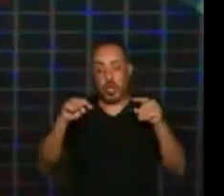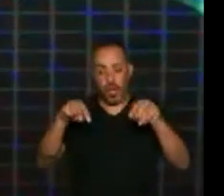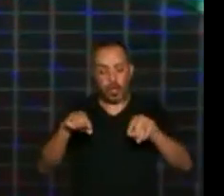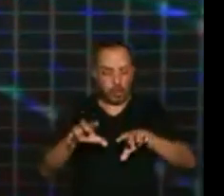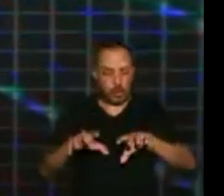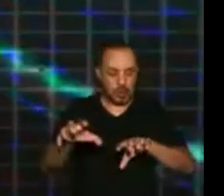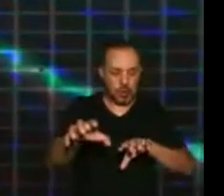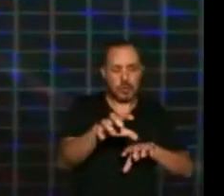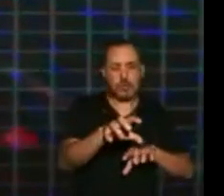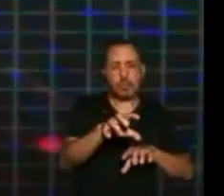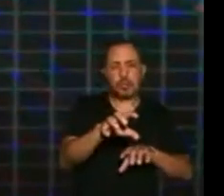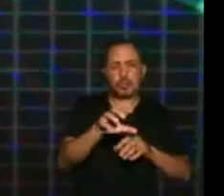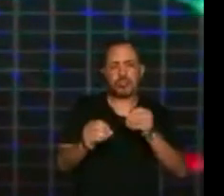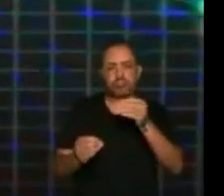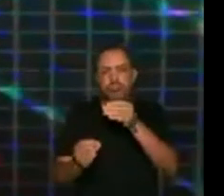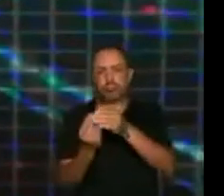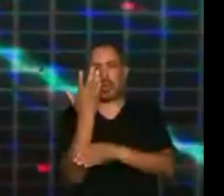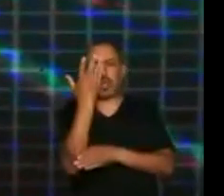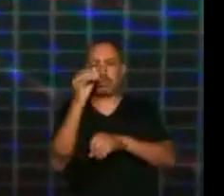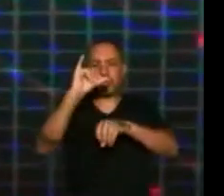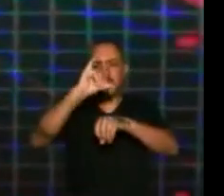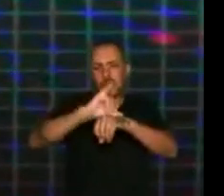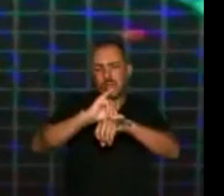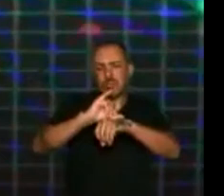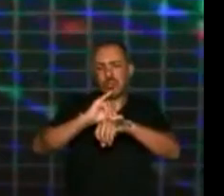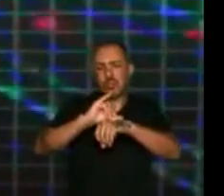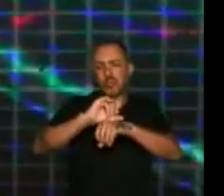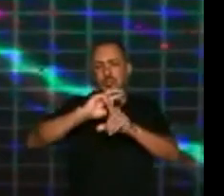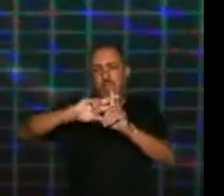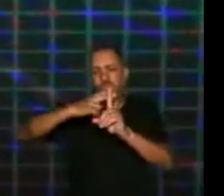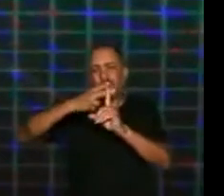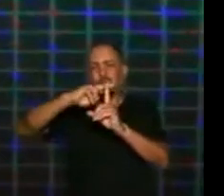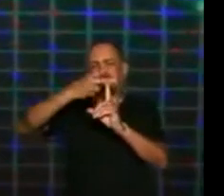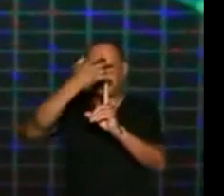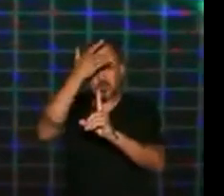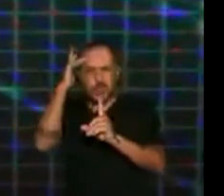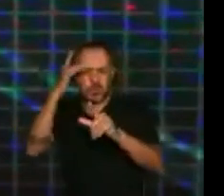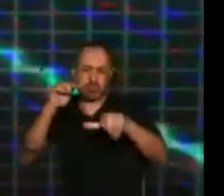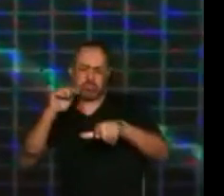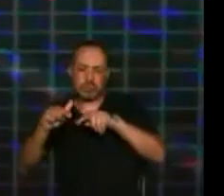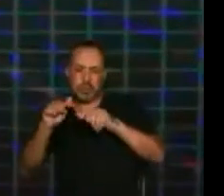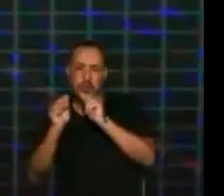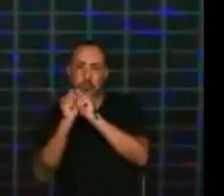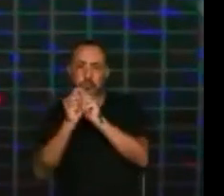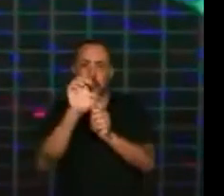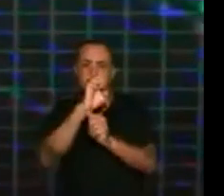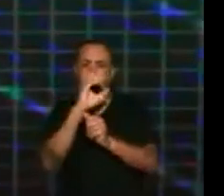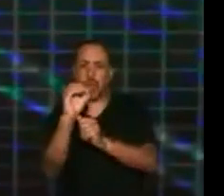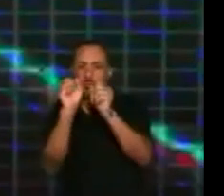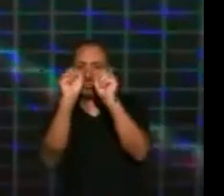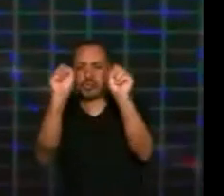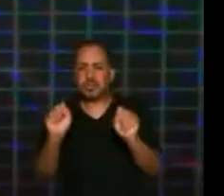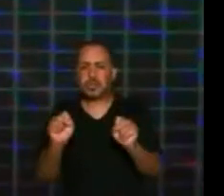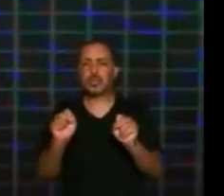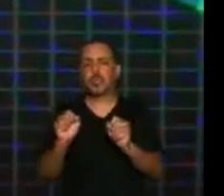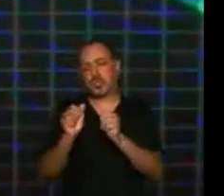sendo criado esse centro, né, de inovação e todo mundo trabalhando junto, esse ecossistema, na verdade, né? Tudo tem que trabalhar